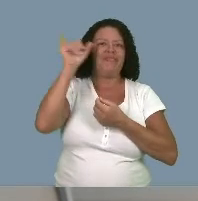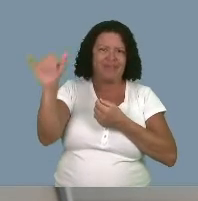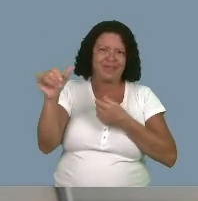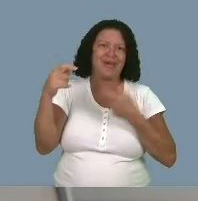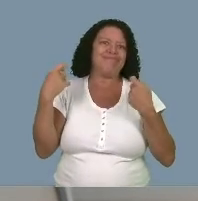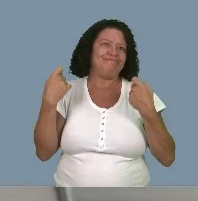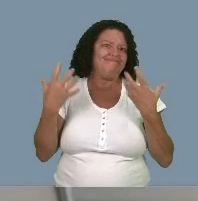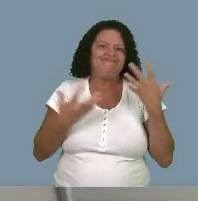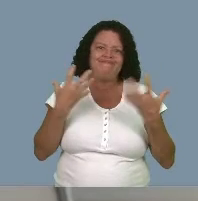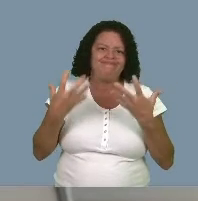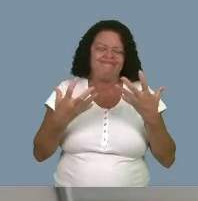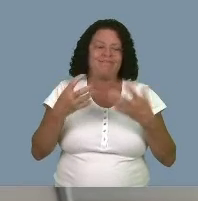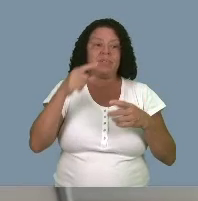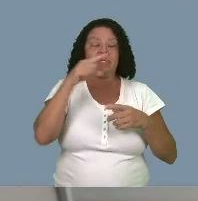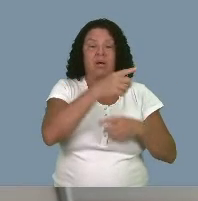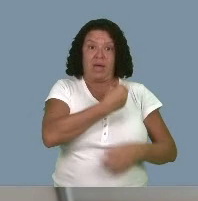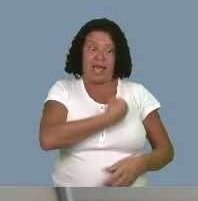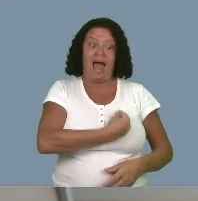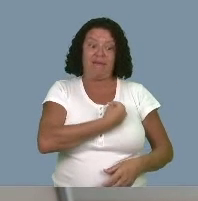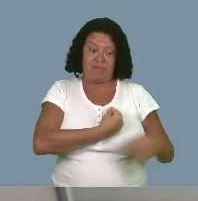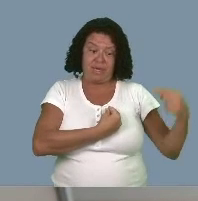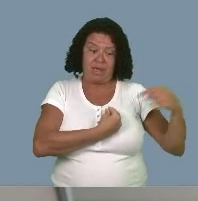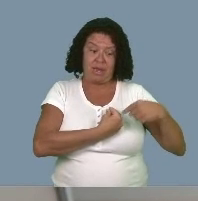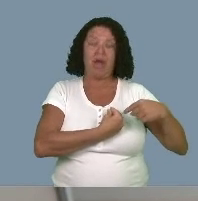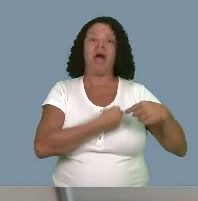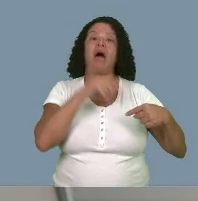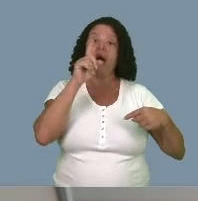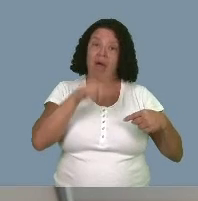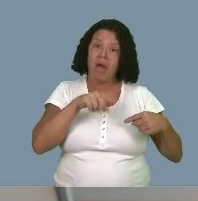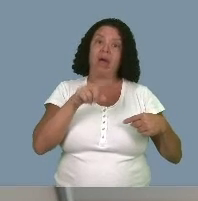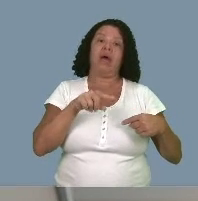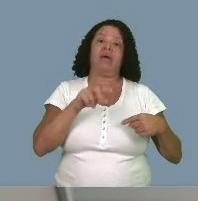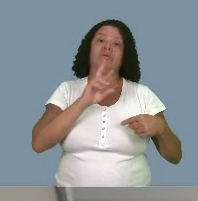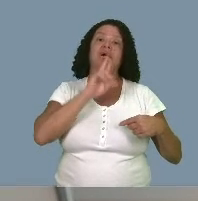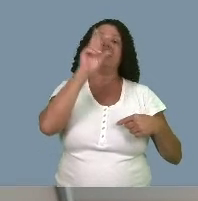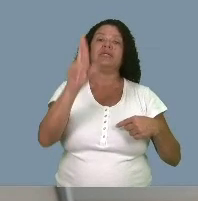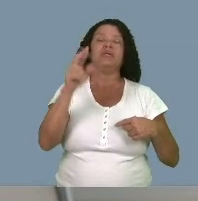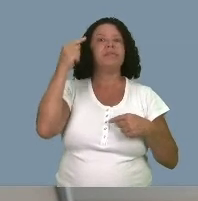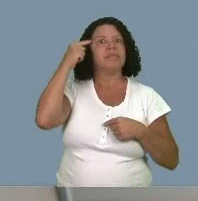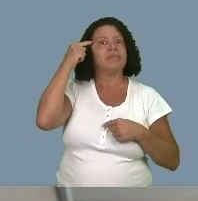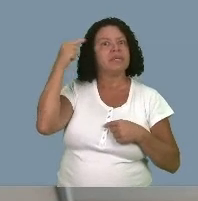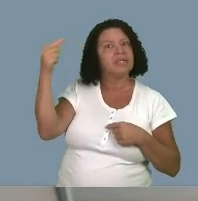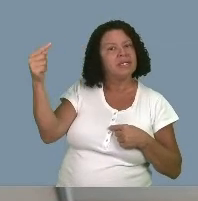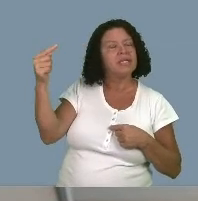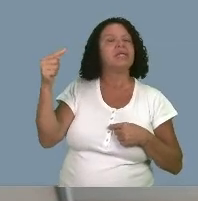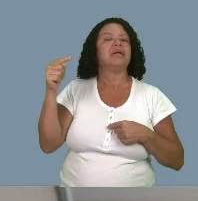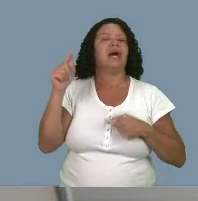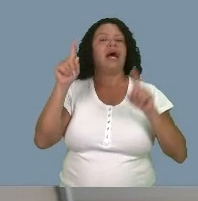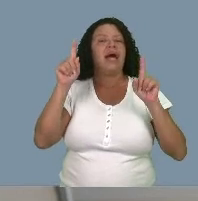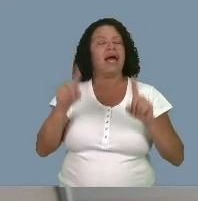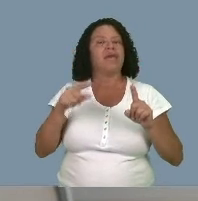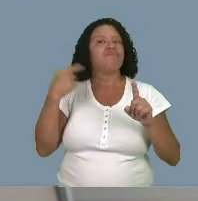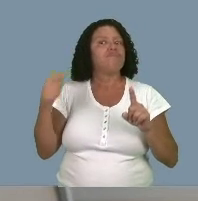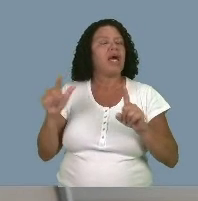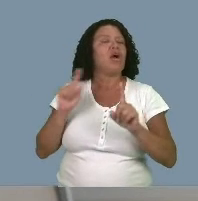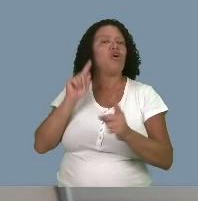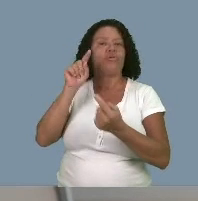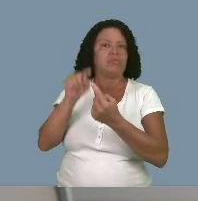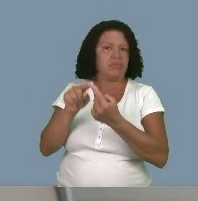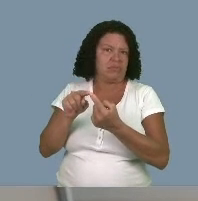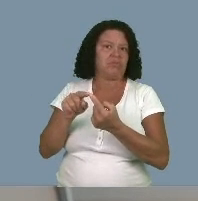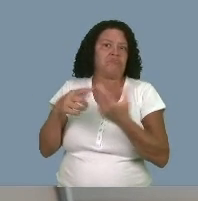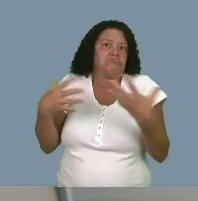Fingia-se acreditar que a vida é resultado do fortuito, do inimaginável, sem objetivo. Qual se